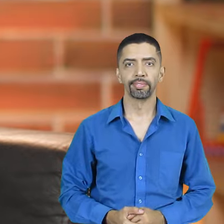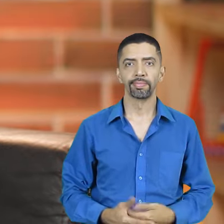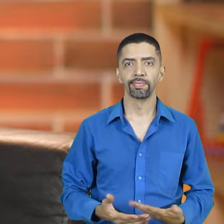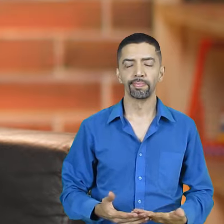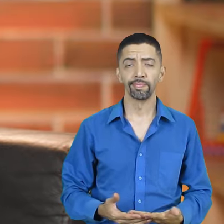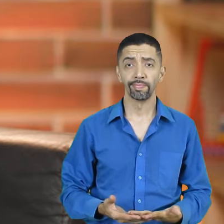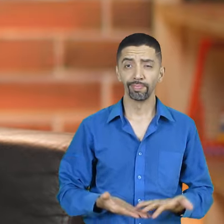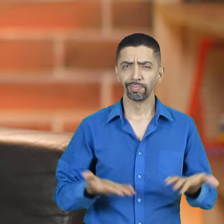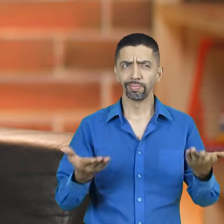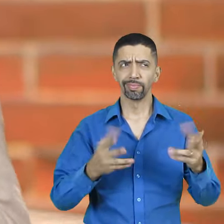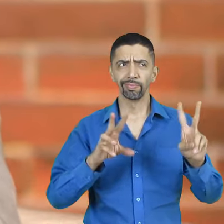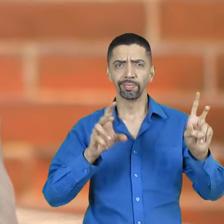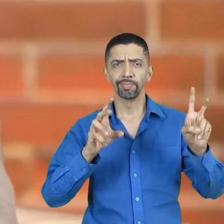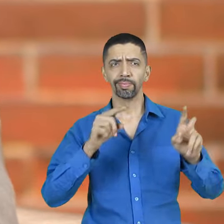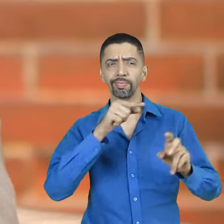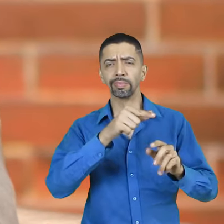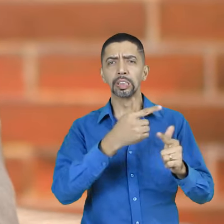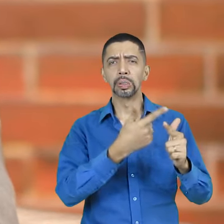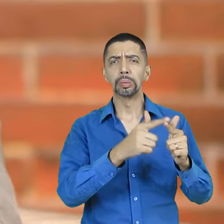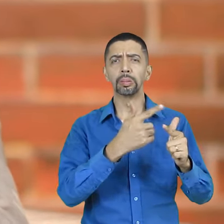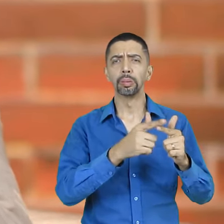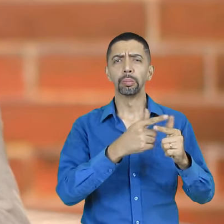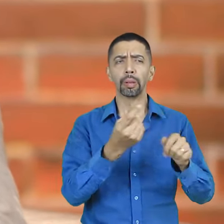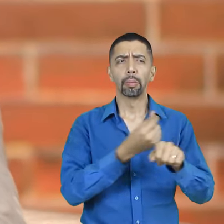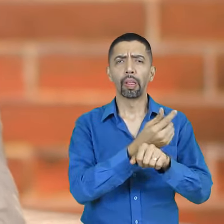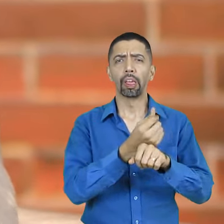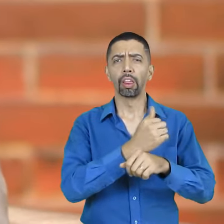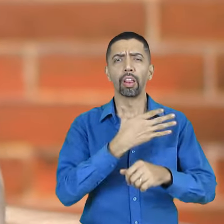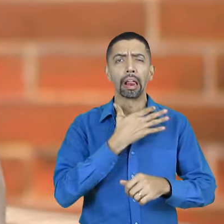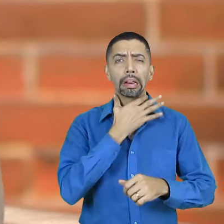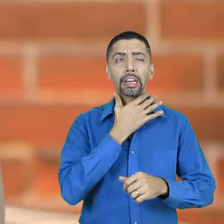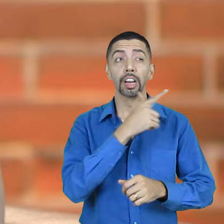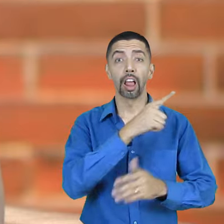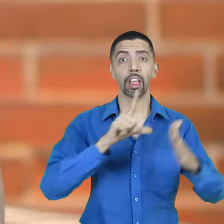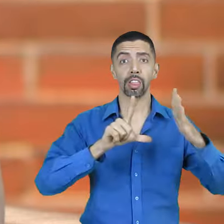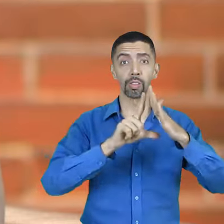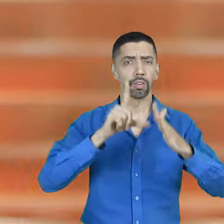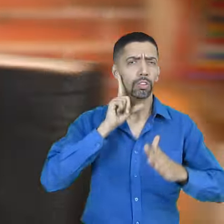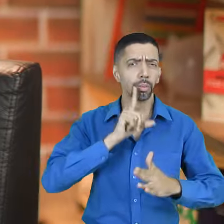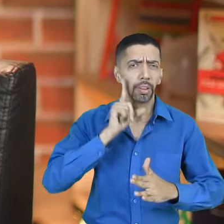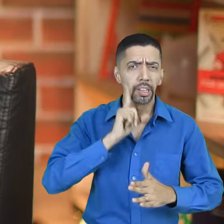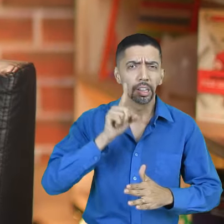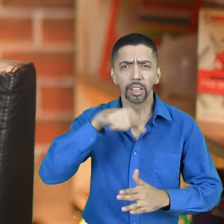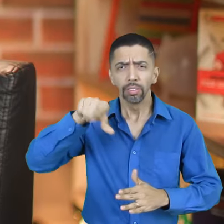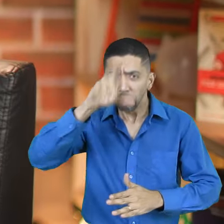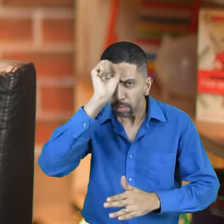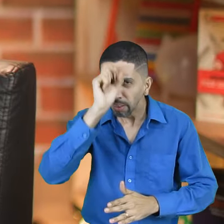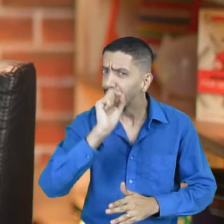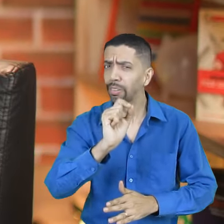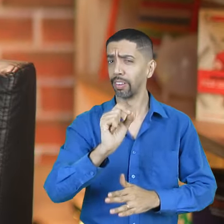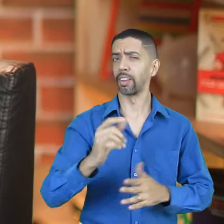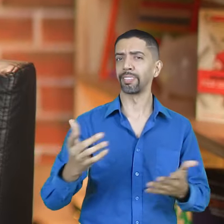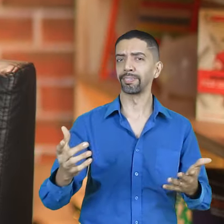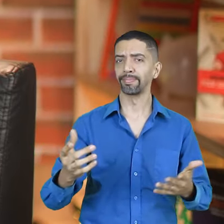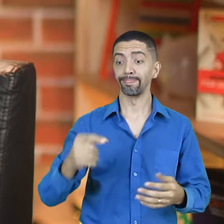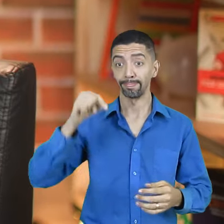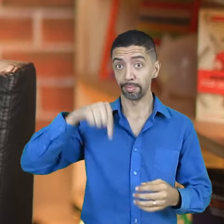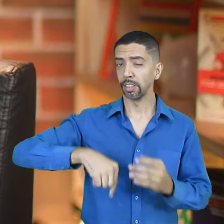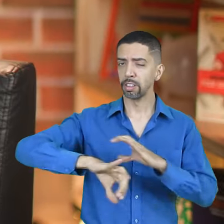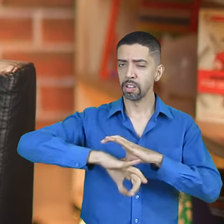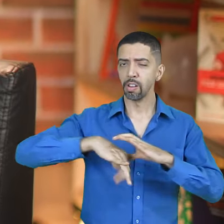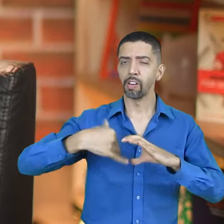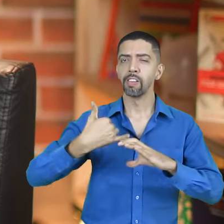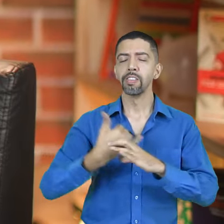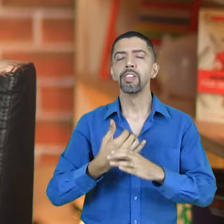O que aprendemos com esta crise financeira das lojas americanas? Bem, nesse canal da educação